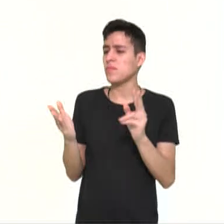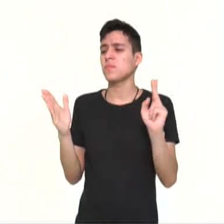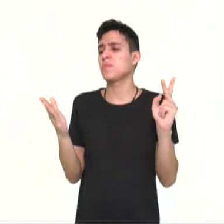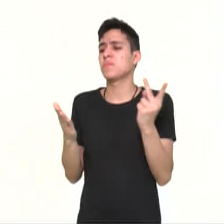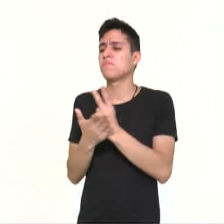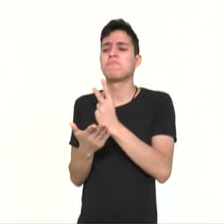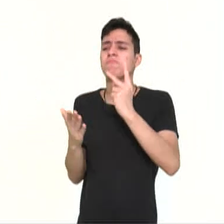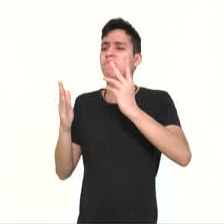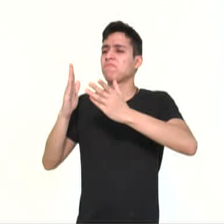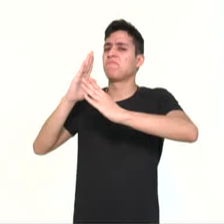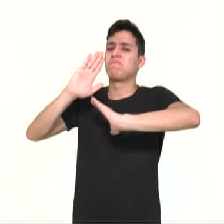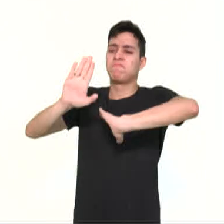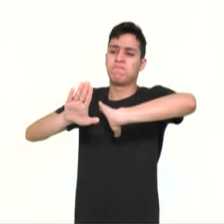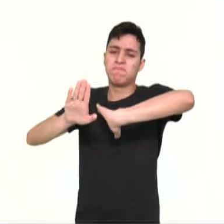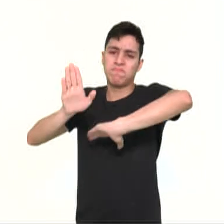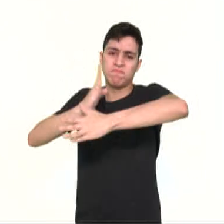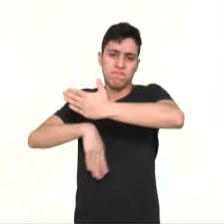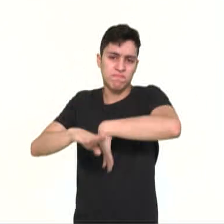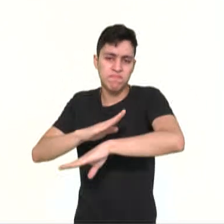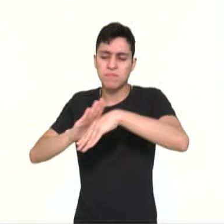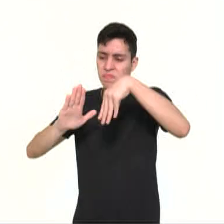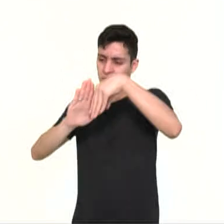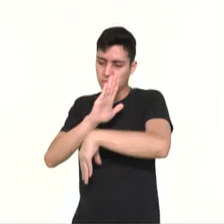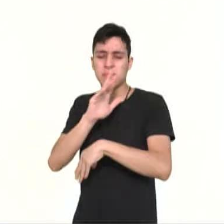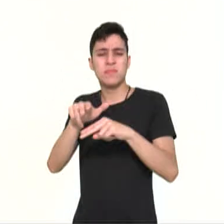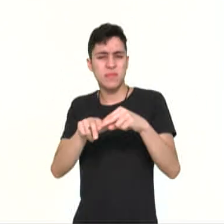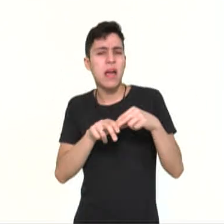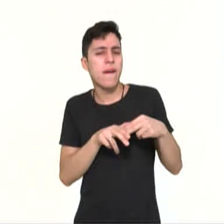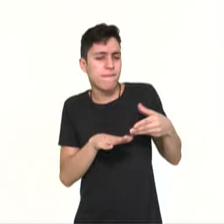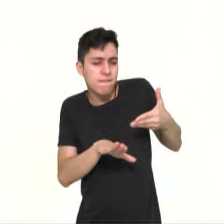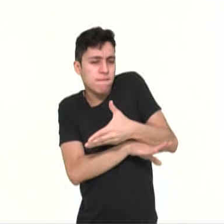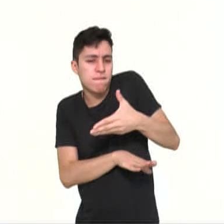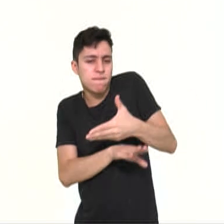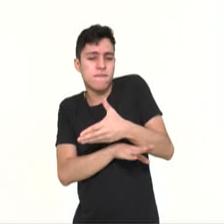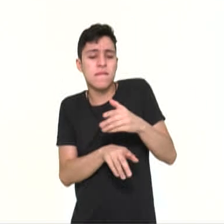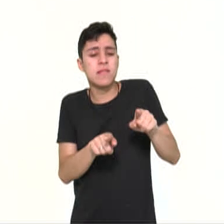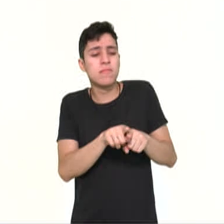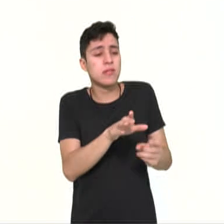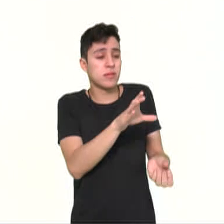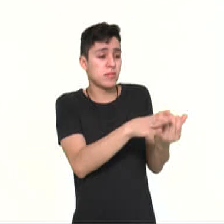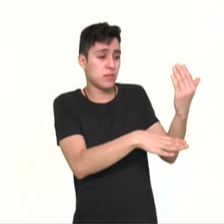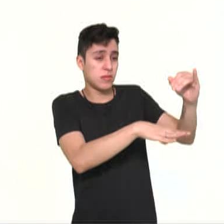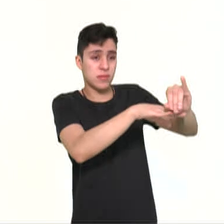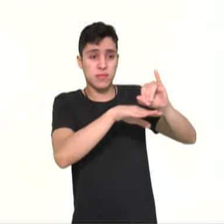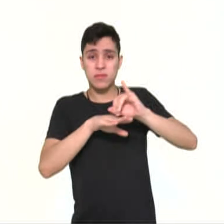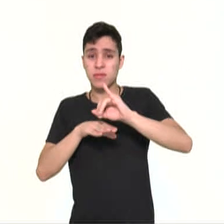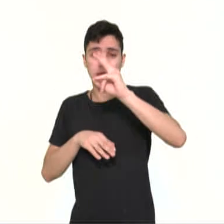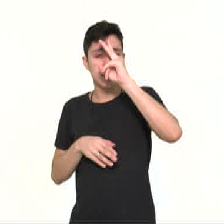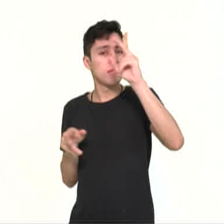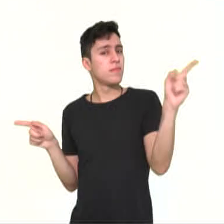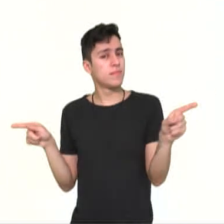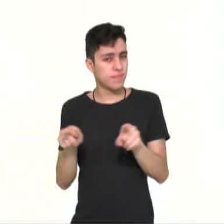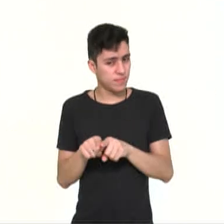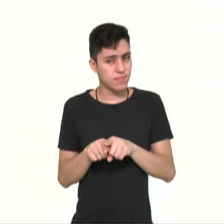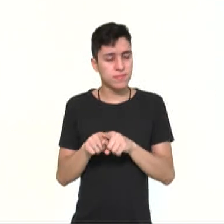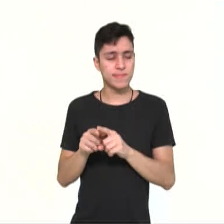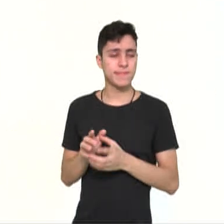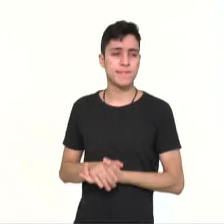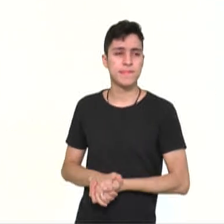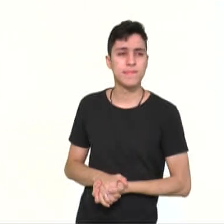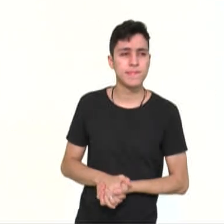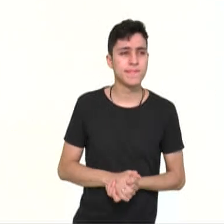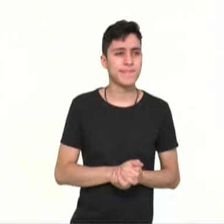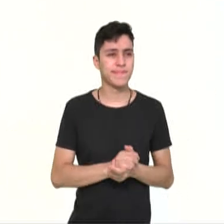e conflitos que vão existir, né? E o surgimento de novos centros de poder. Aqui eu trouxe um mapa para vocês verem,